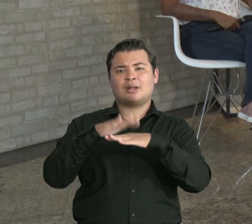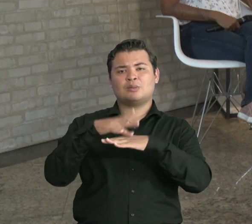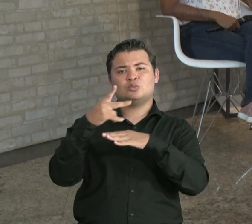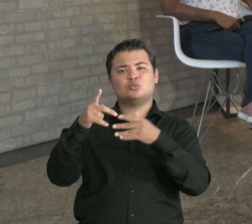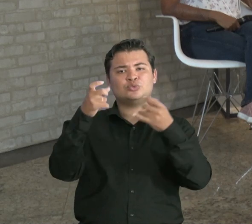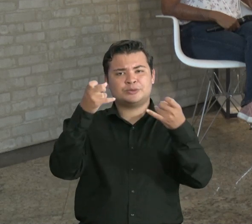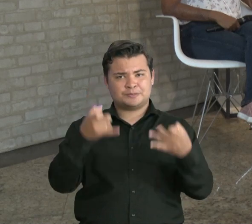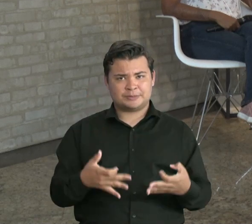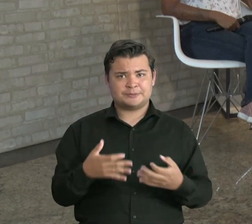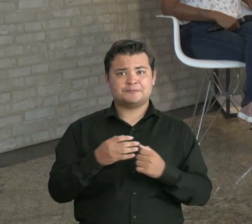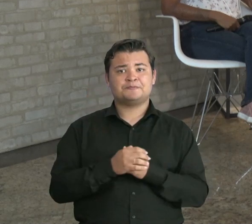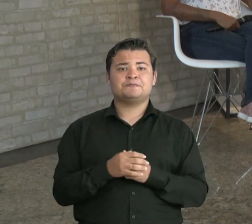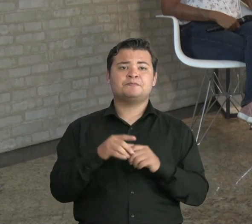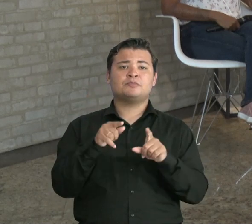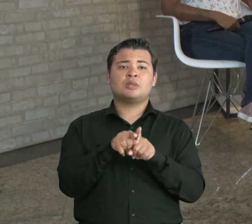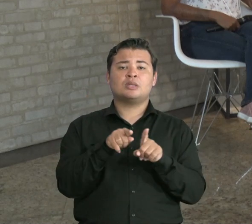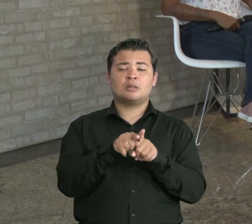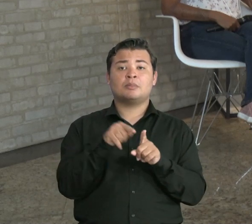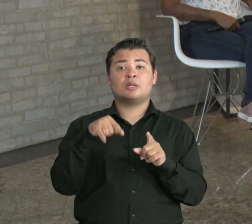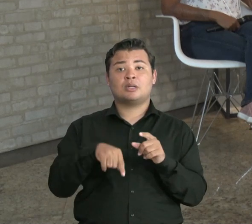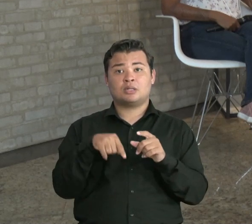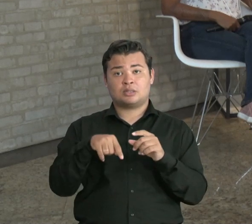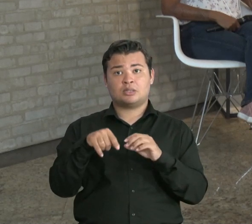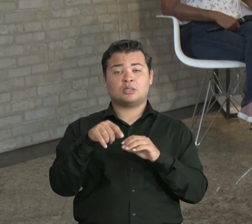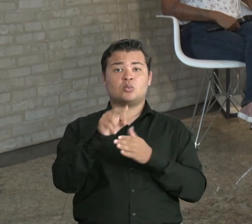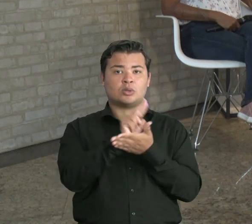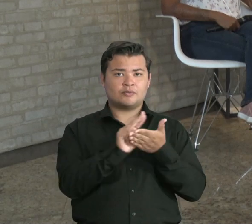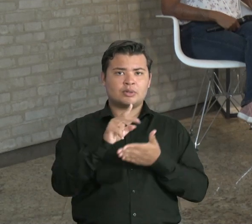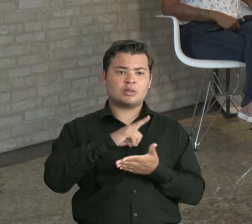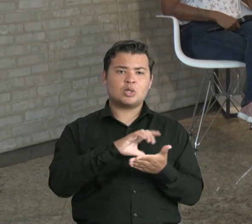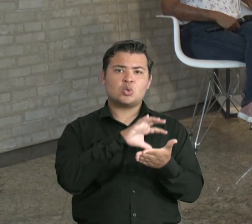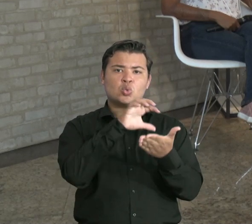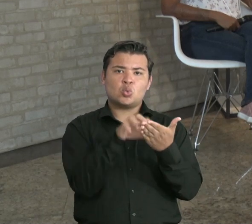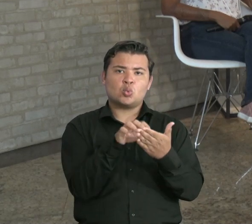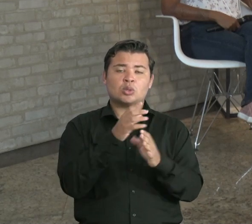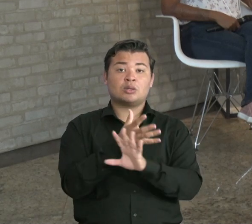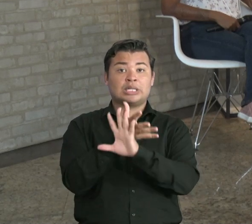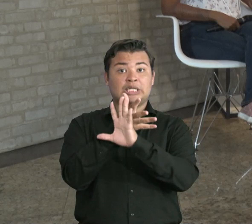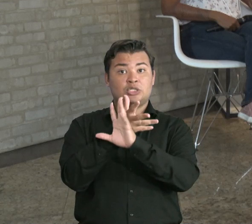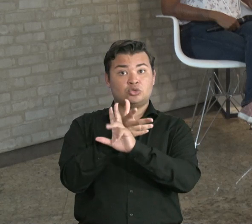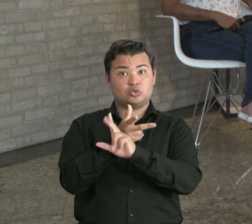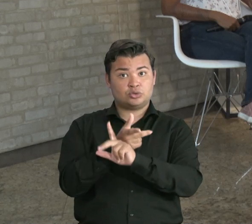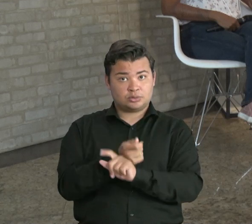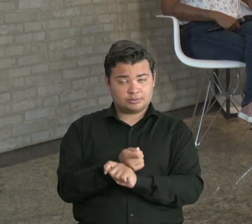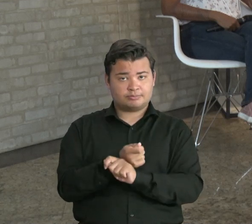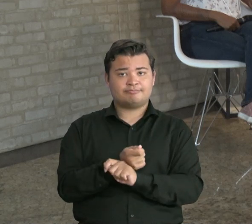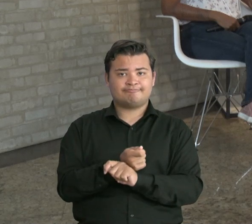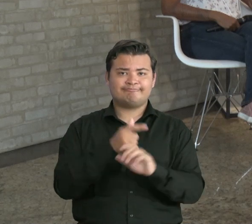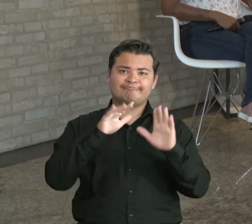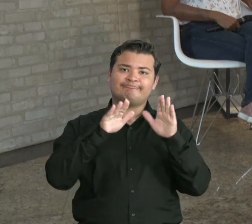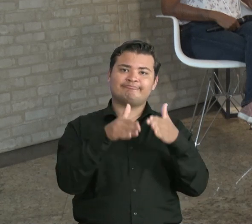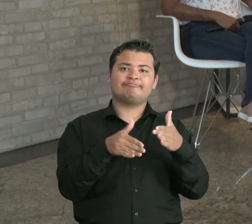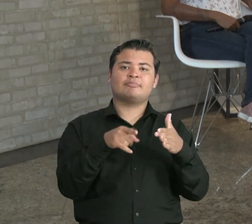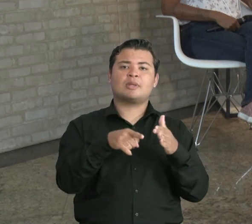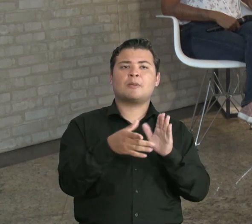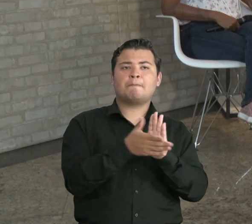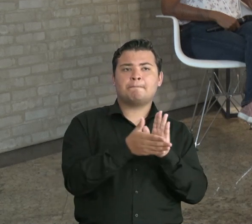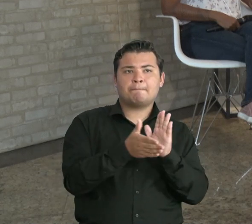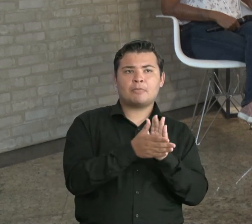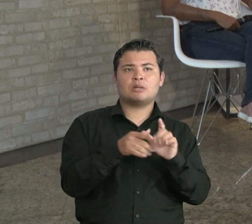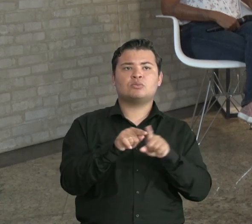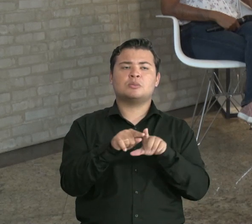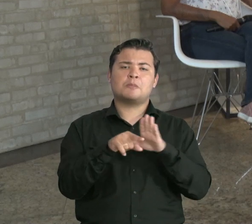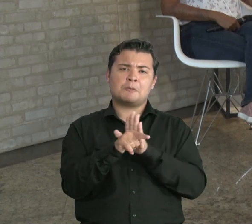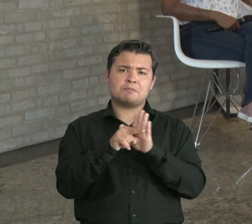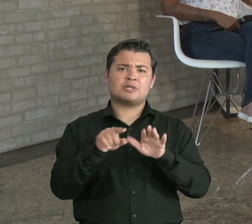sobre isso, e a importância de ter aqui na universidade um núcleo interdisciplinar específico para pautas e